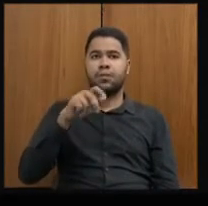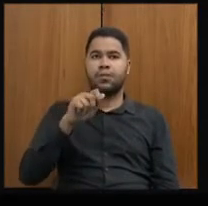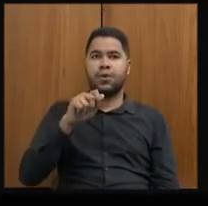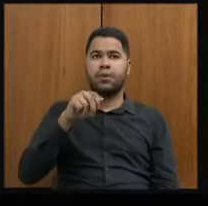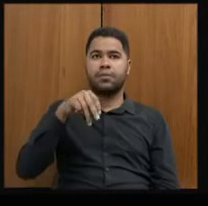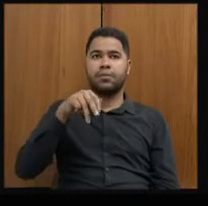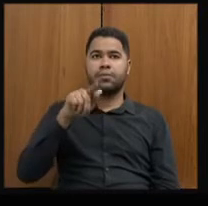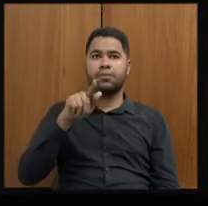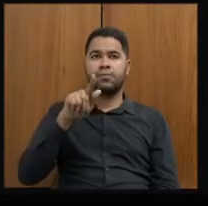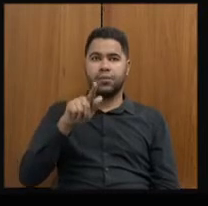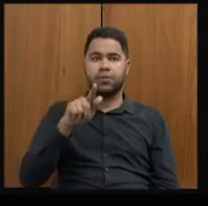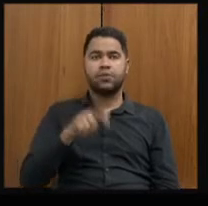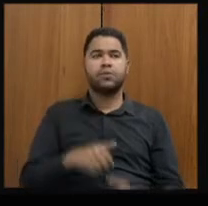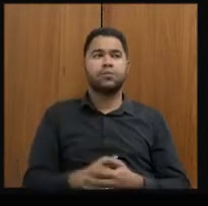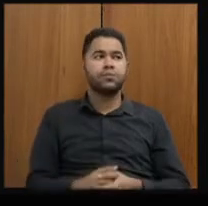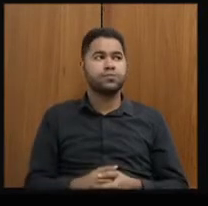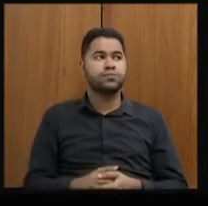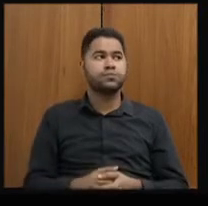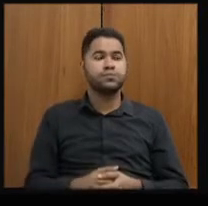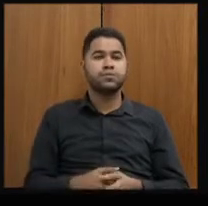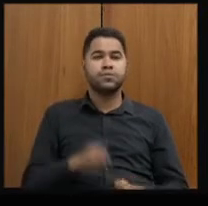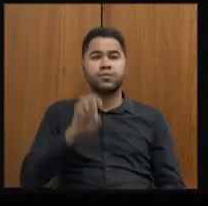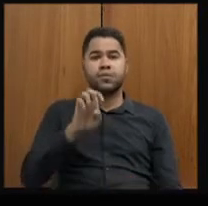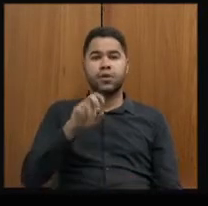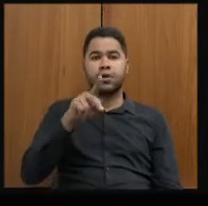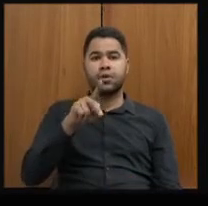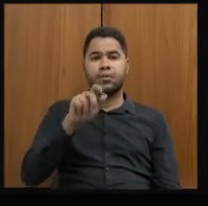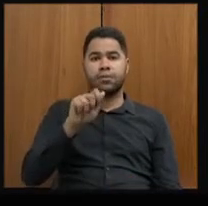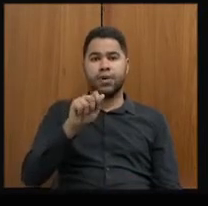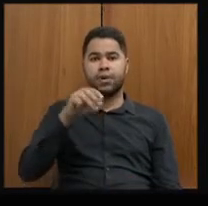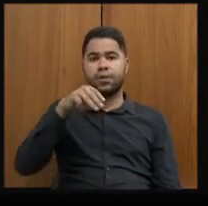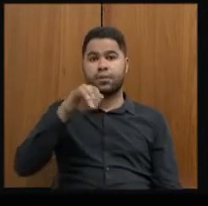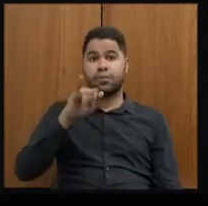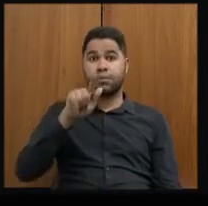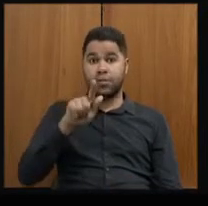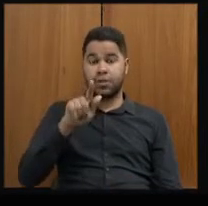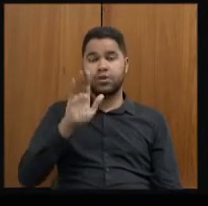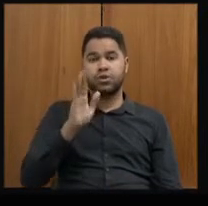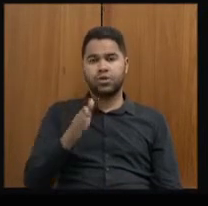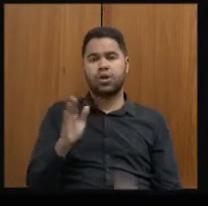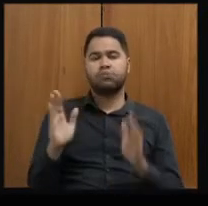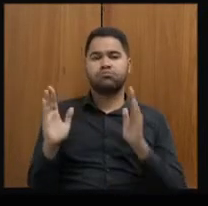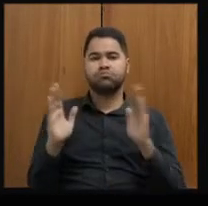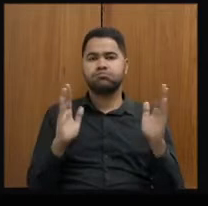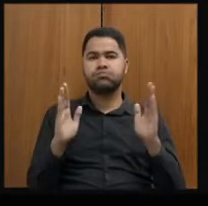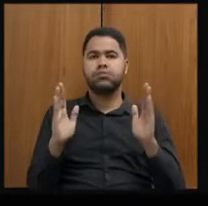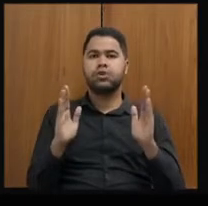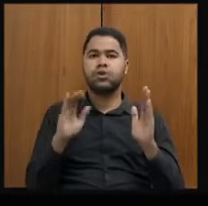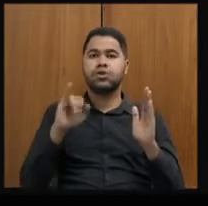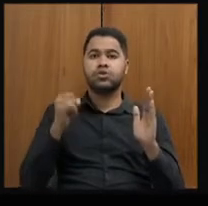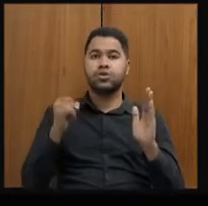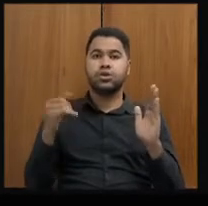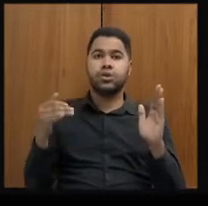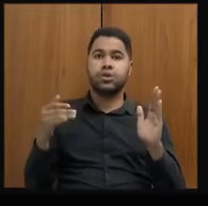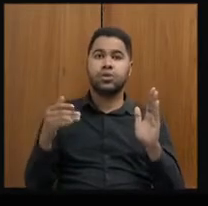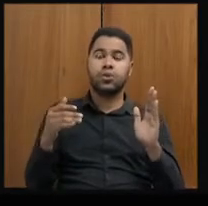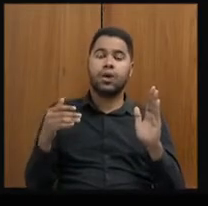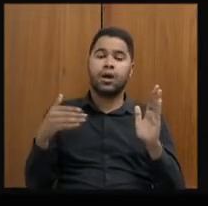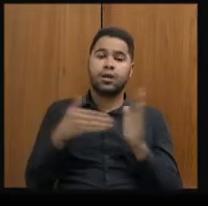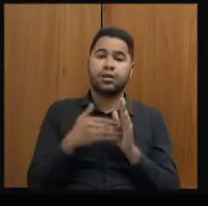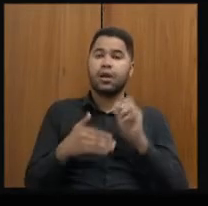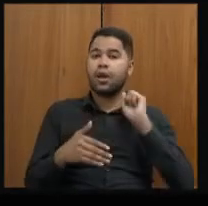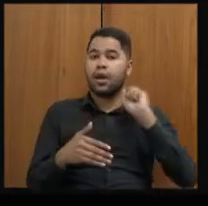de Minas Gerais EPAMIG nós tivemos aí durante esse período de Janeiro a Abril de 20 e